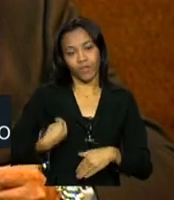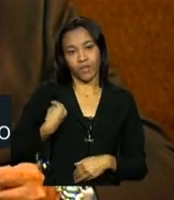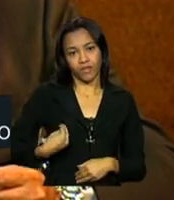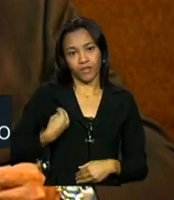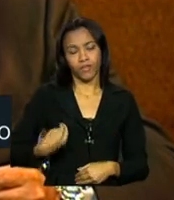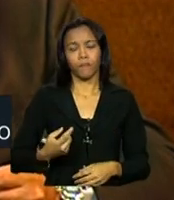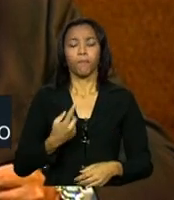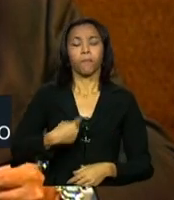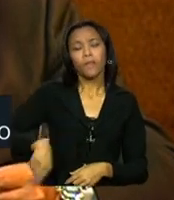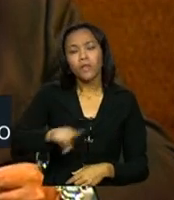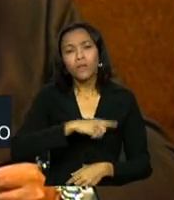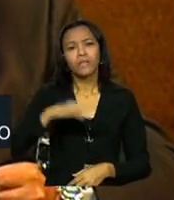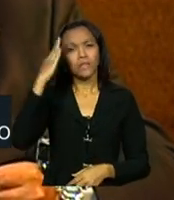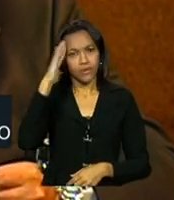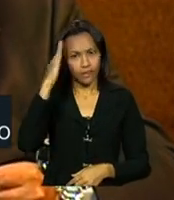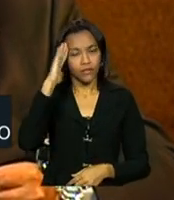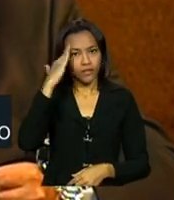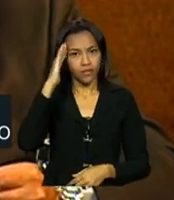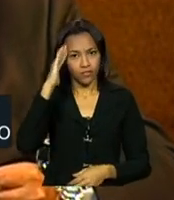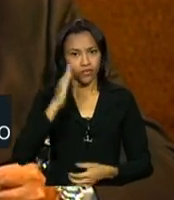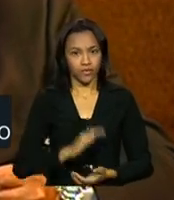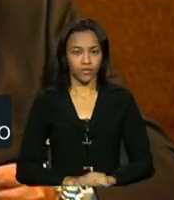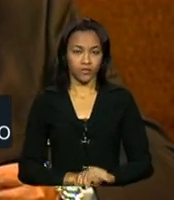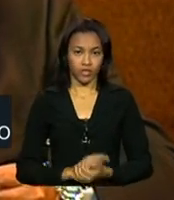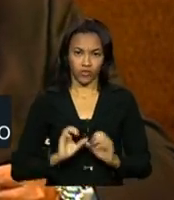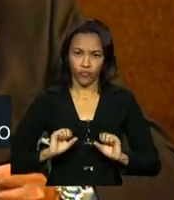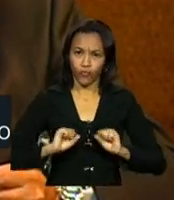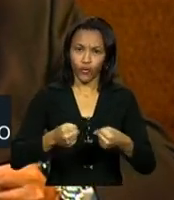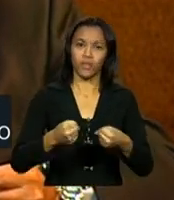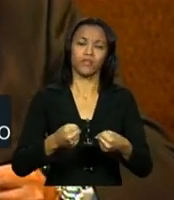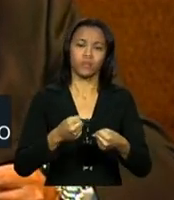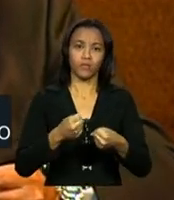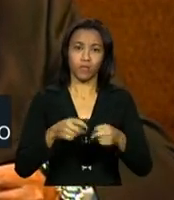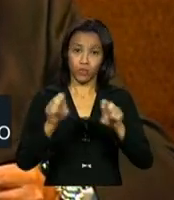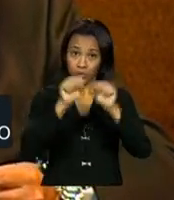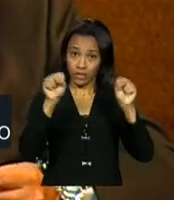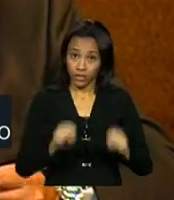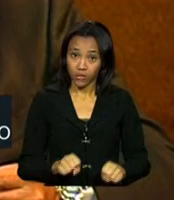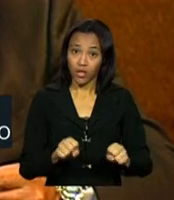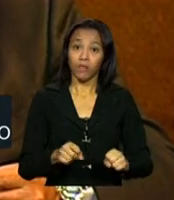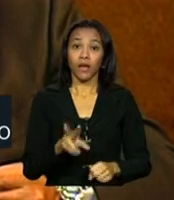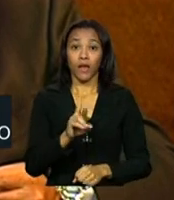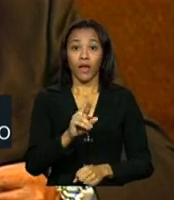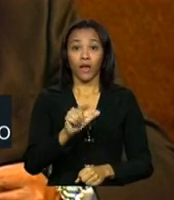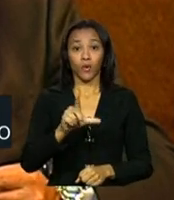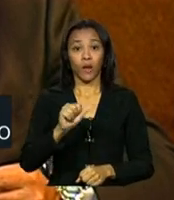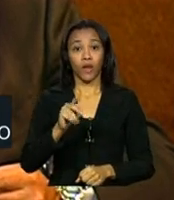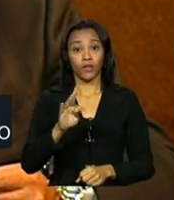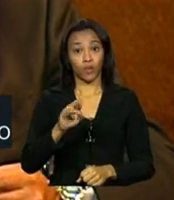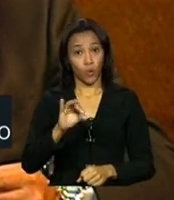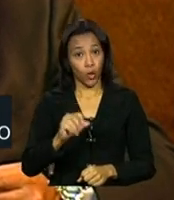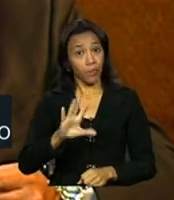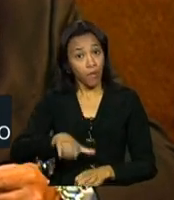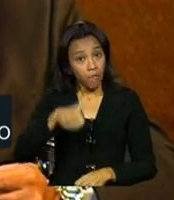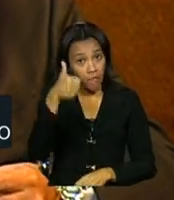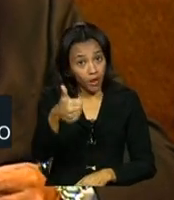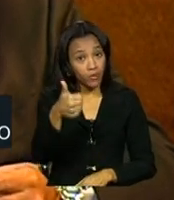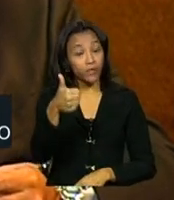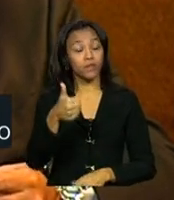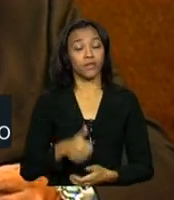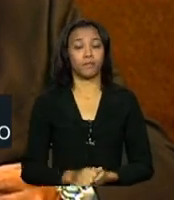o contexto de de fortalecimento dos sistemas regulatórios pela melhoria da qualidade da